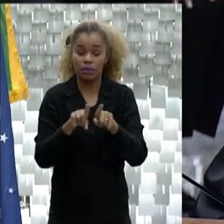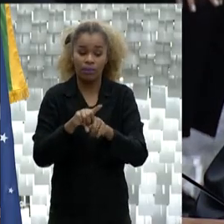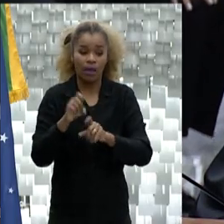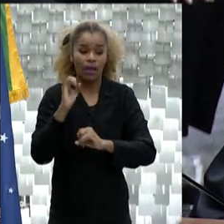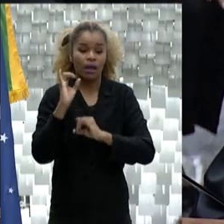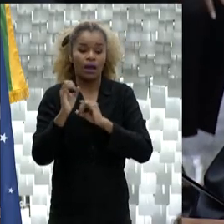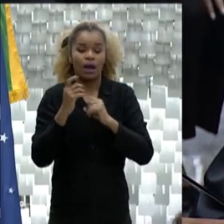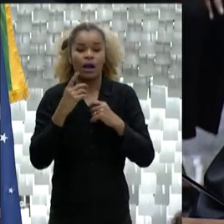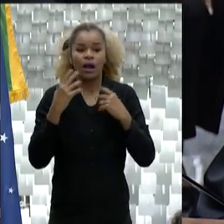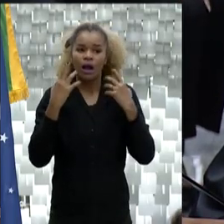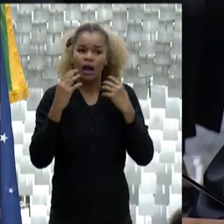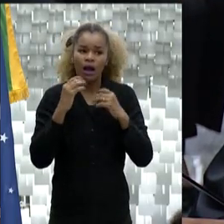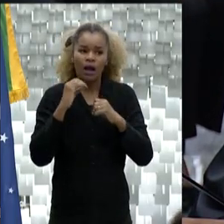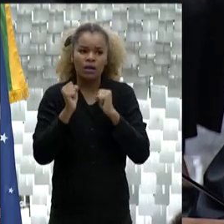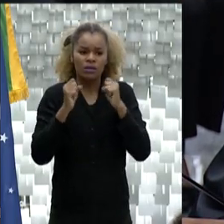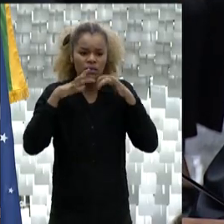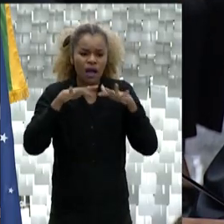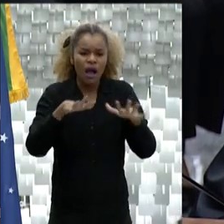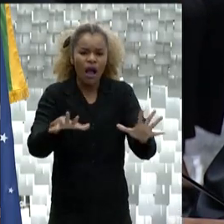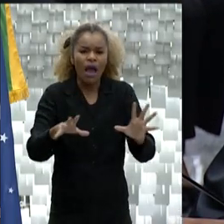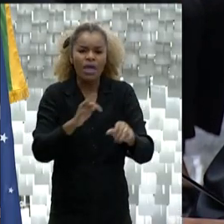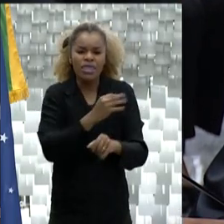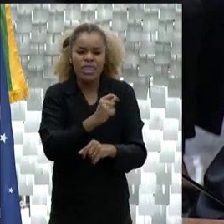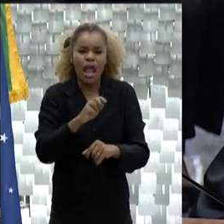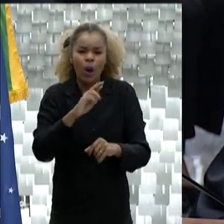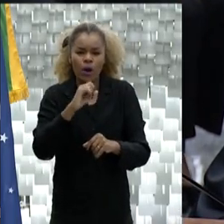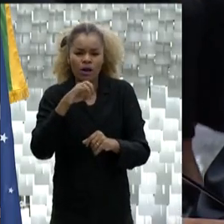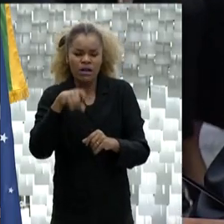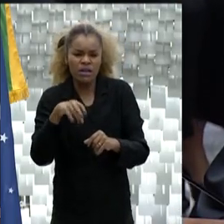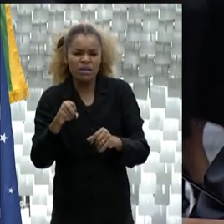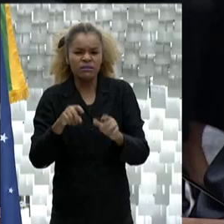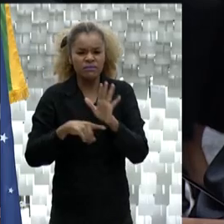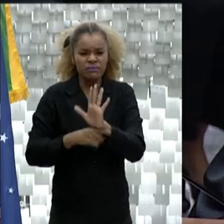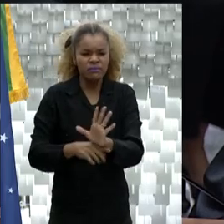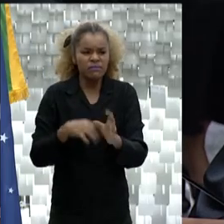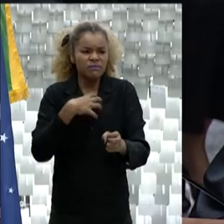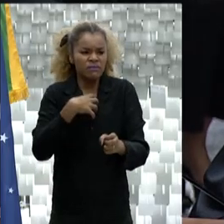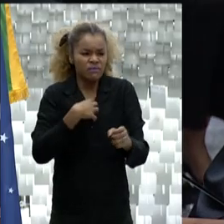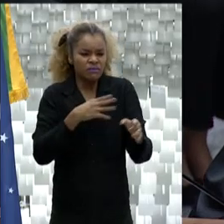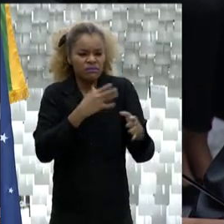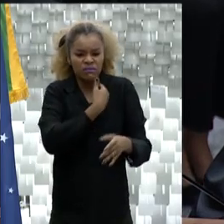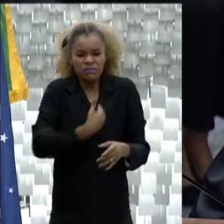paradoxalmente, o alastramento do terrorismo com feições de um poder paralelo.